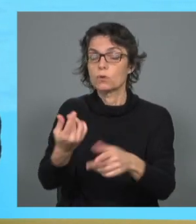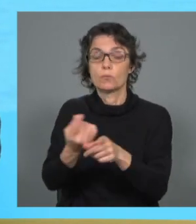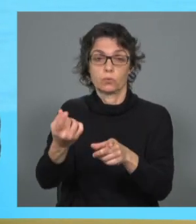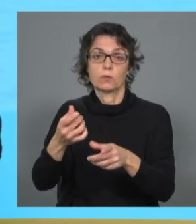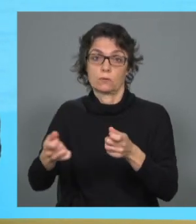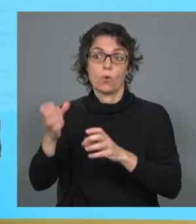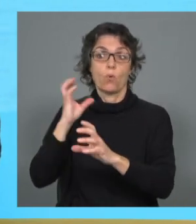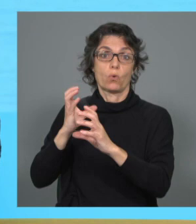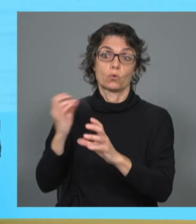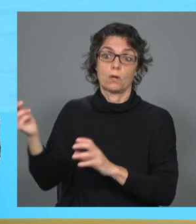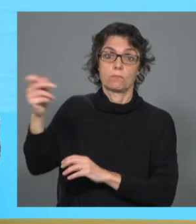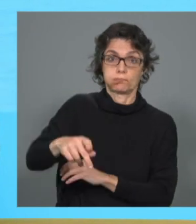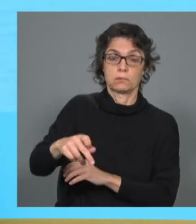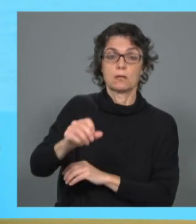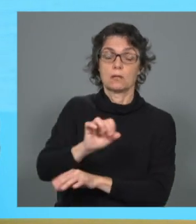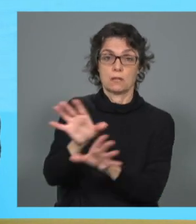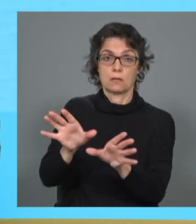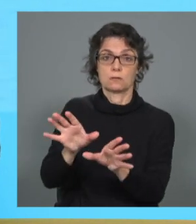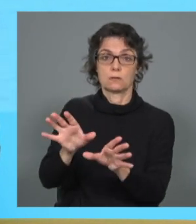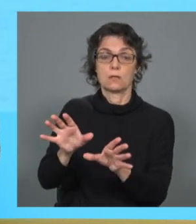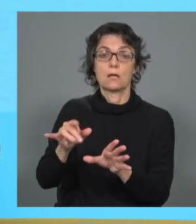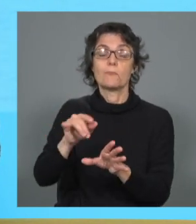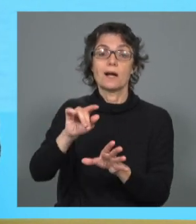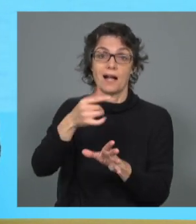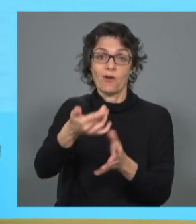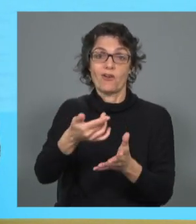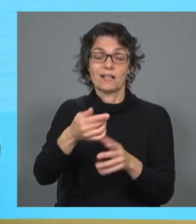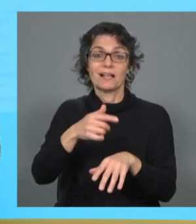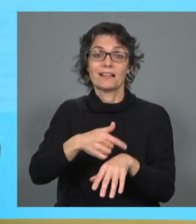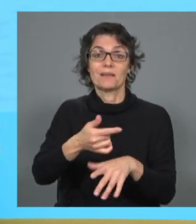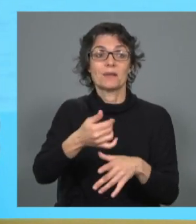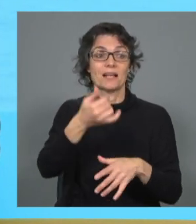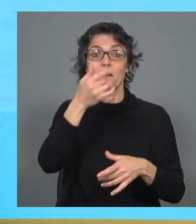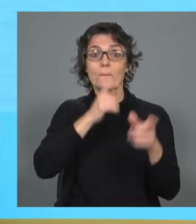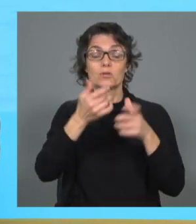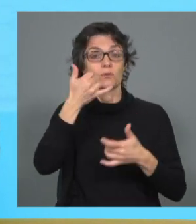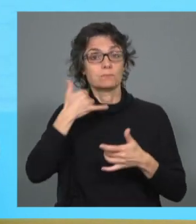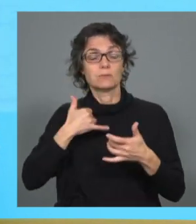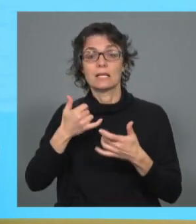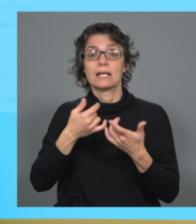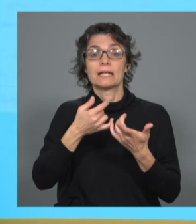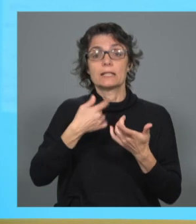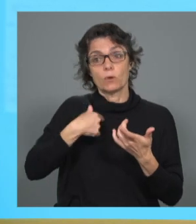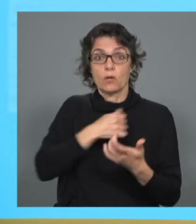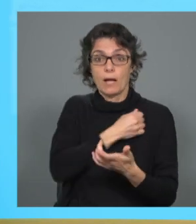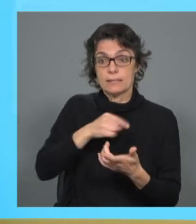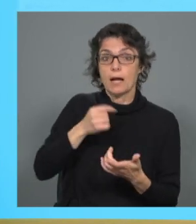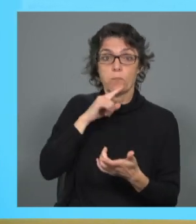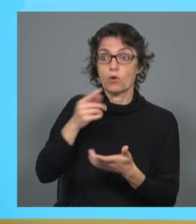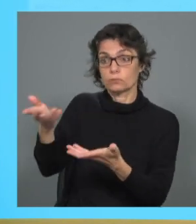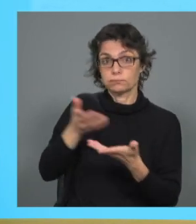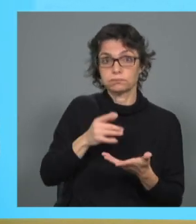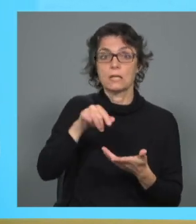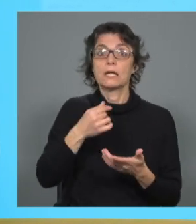eu recebo telefonemas de pessoas a dizer: eu tenho uma casa onde posso acolher se for preciso, eu estou disponível para ajudar a